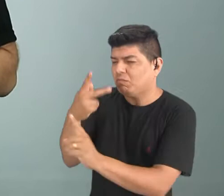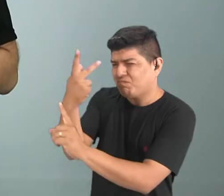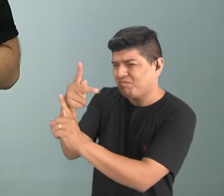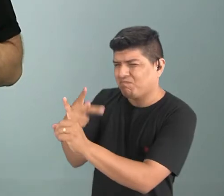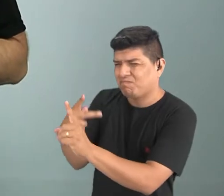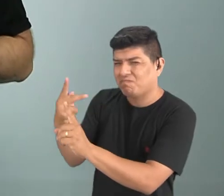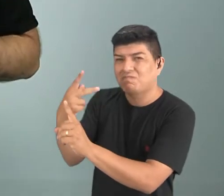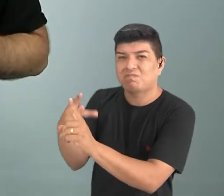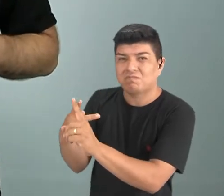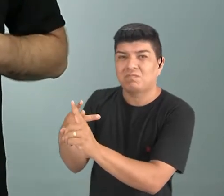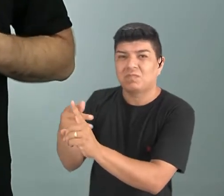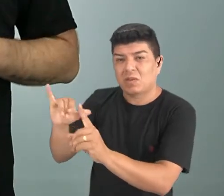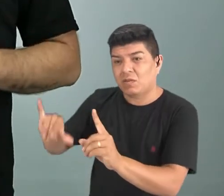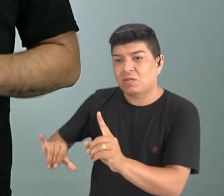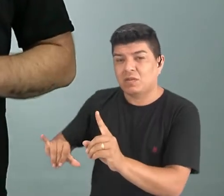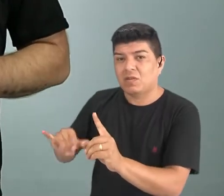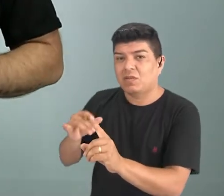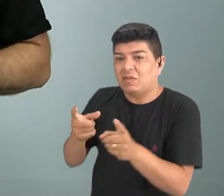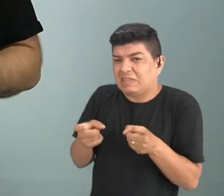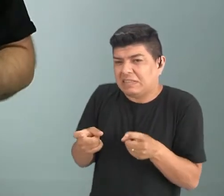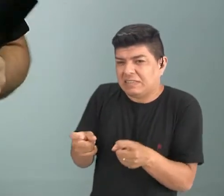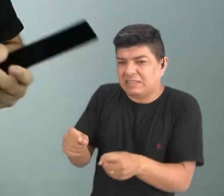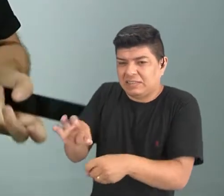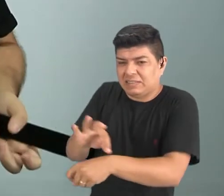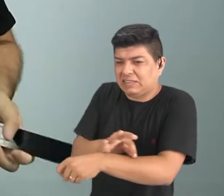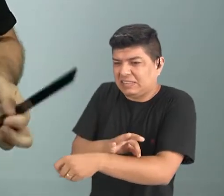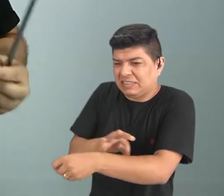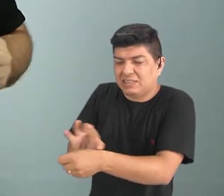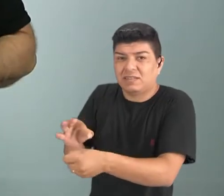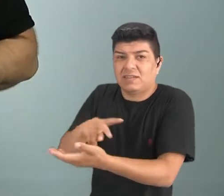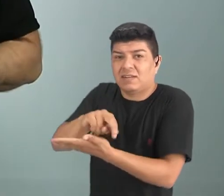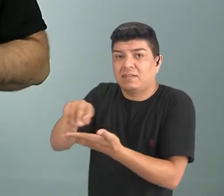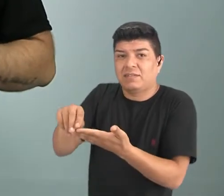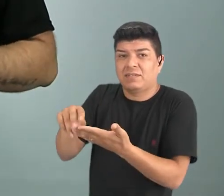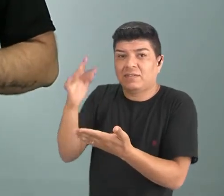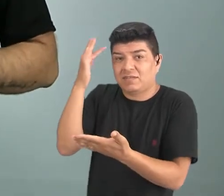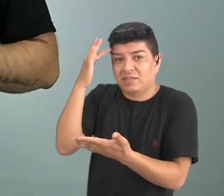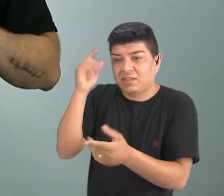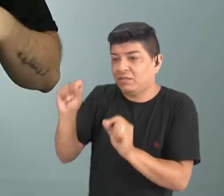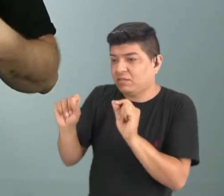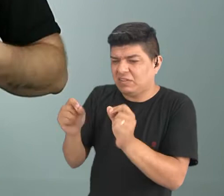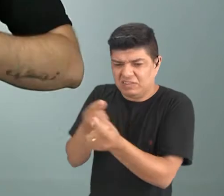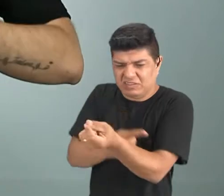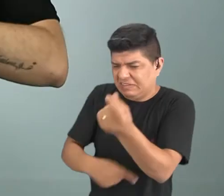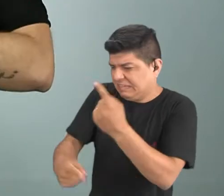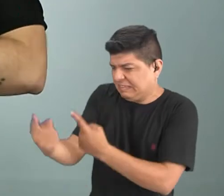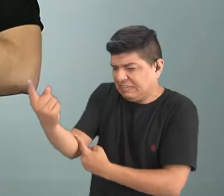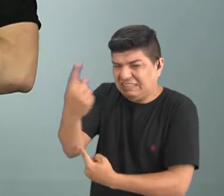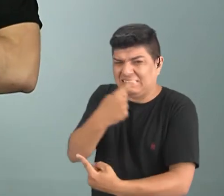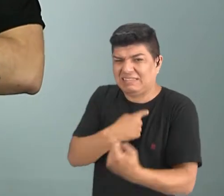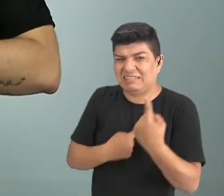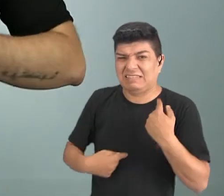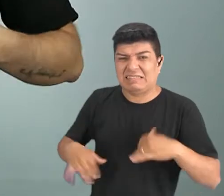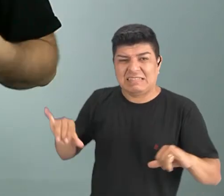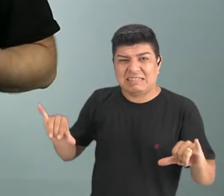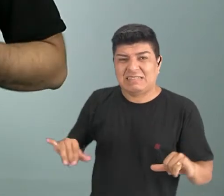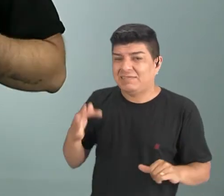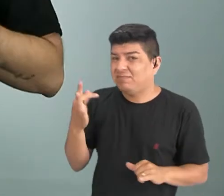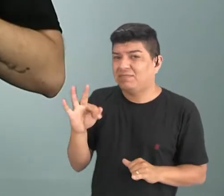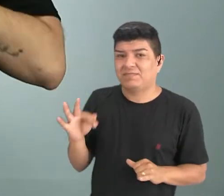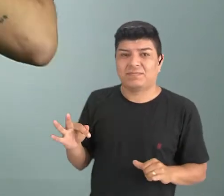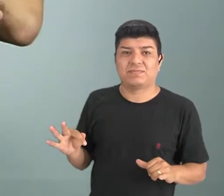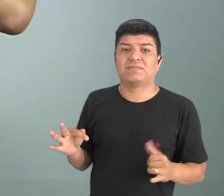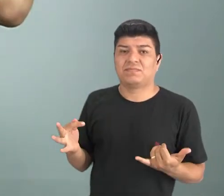ele para se ferir no formigueiro, o máximo que você vai achar é ele todo ferido, todo